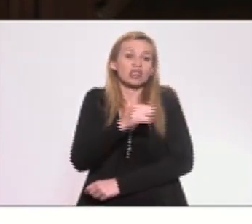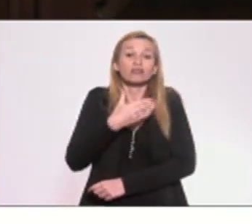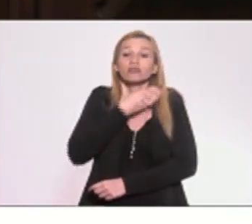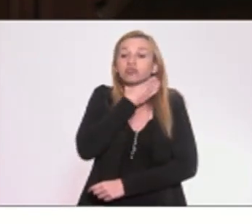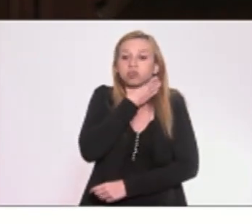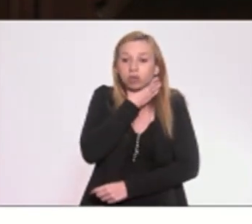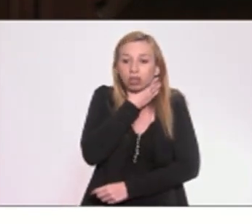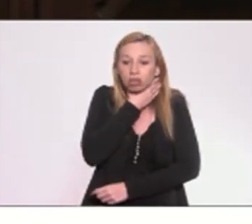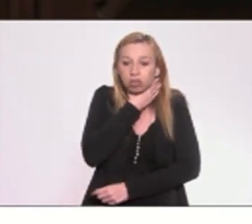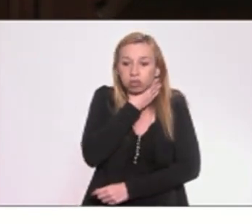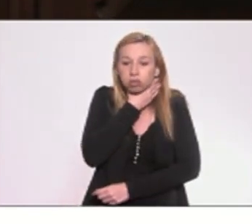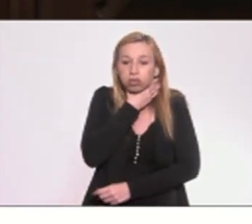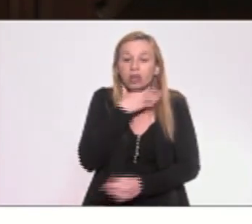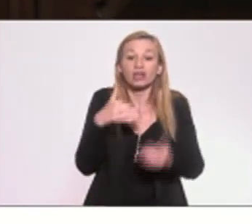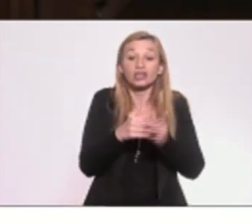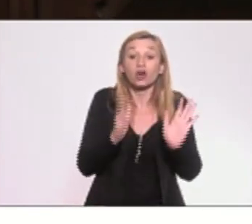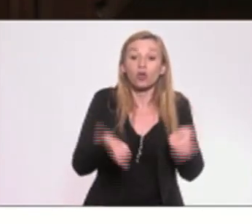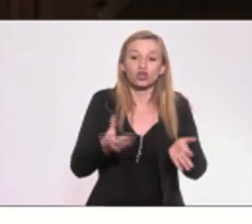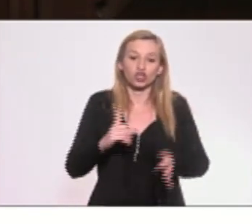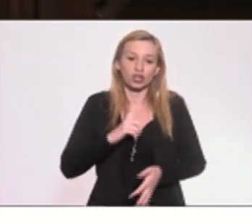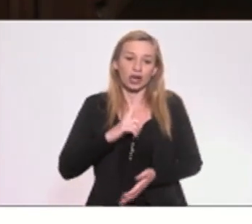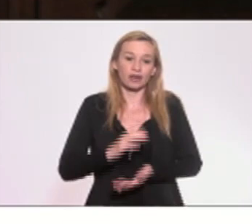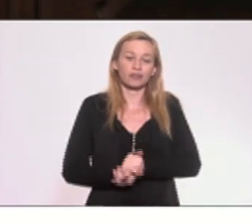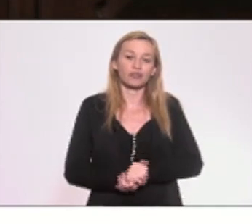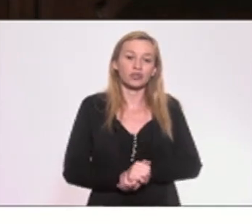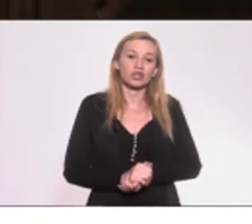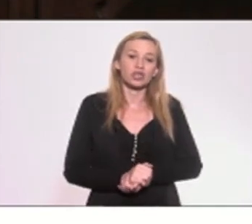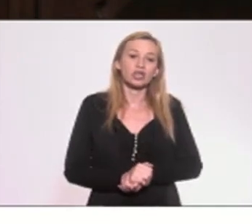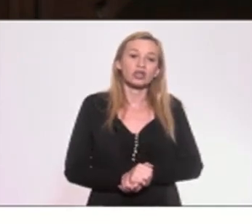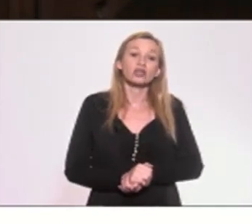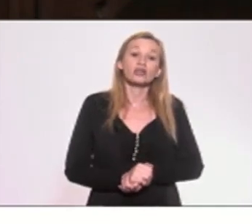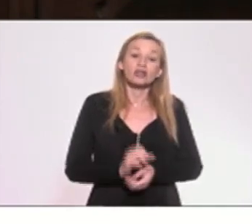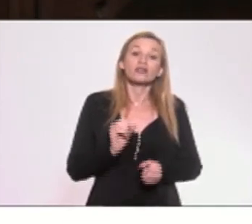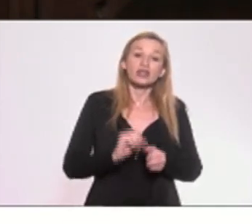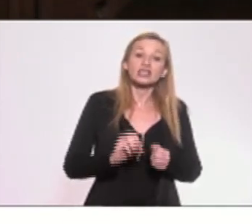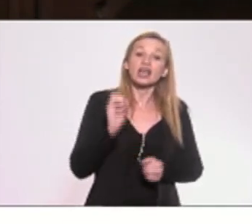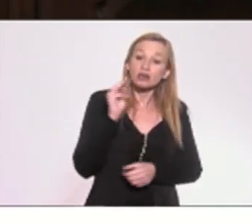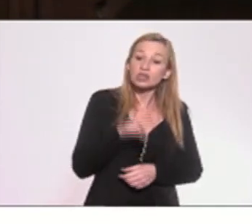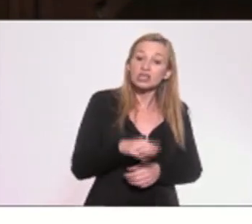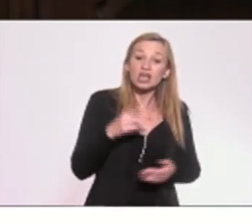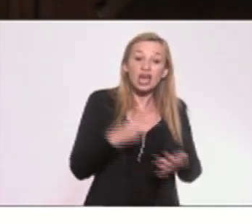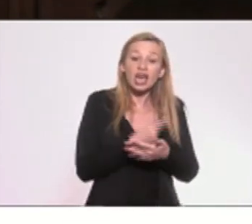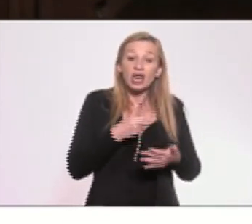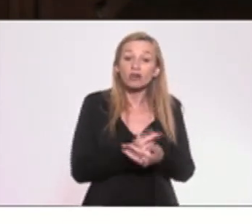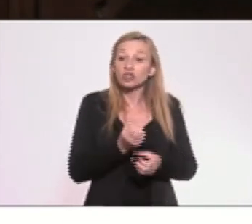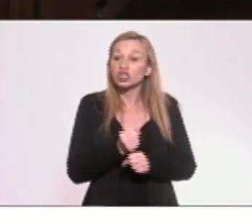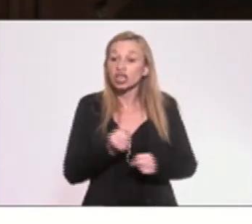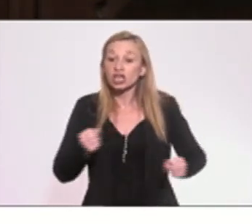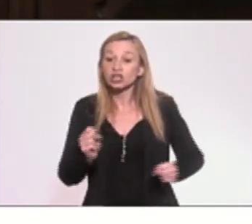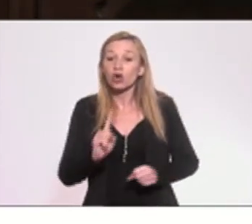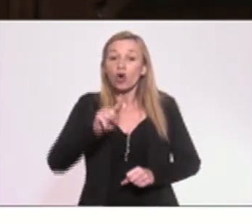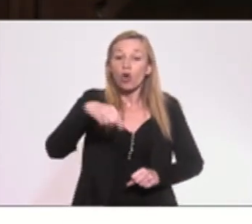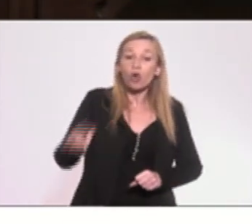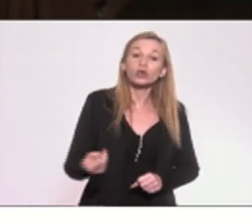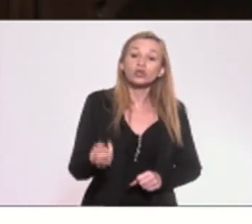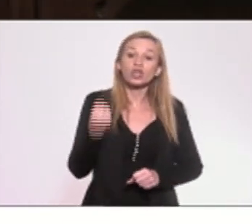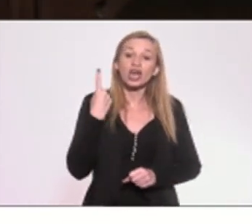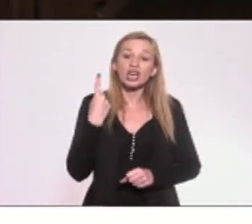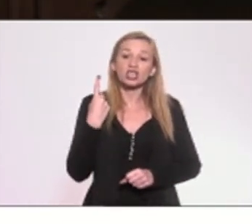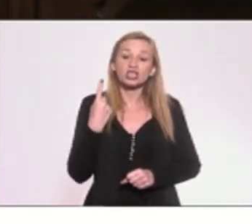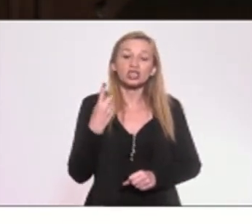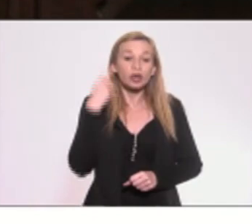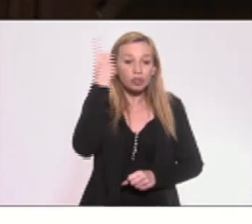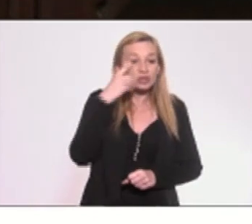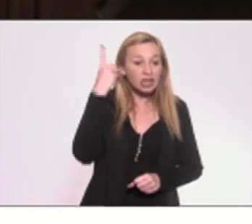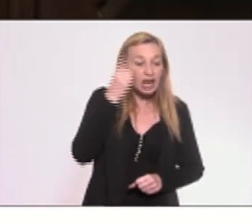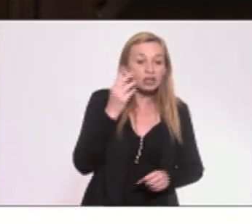que enfrentamos ainda hoje. Fizeram, sim, um conluio com os outros ex-deputados que já estão presos